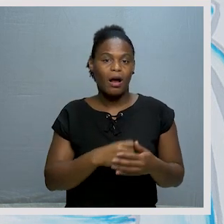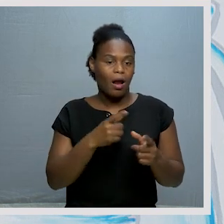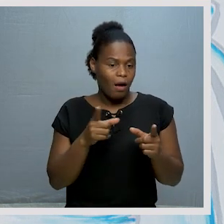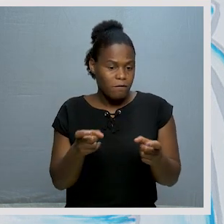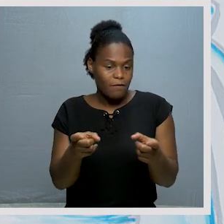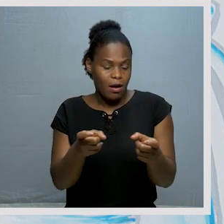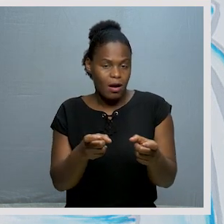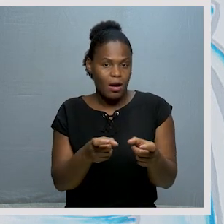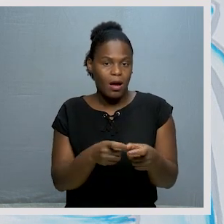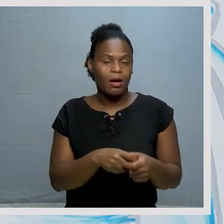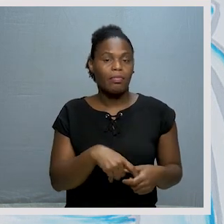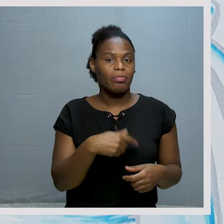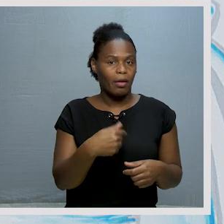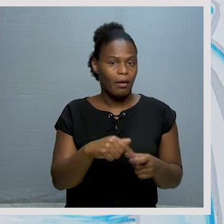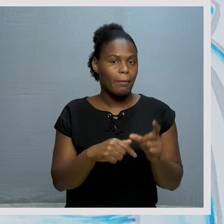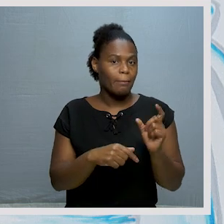temos vogais.